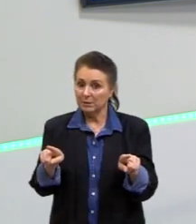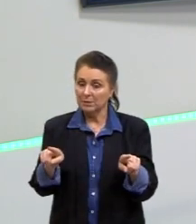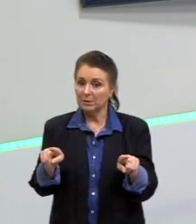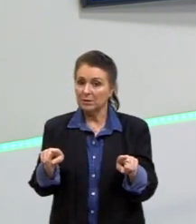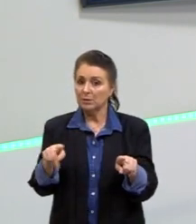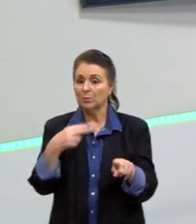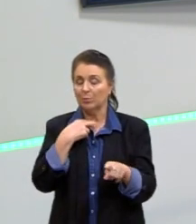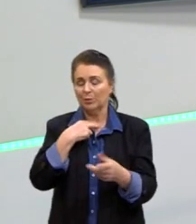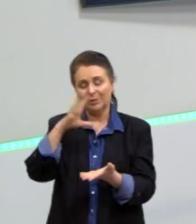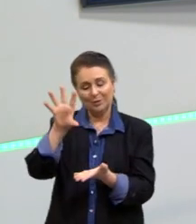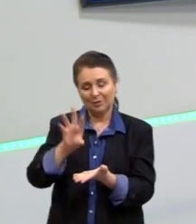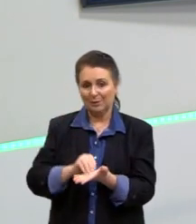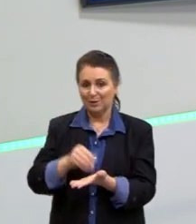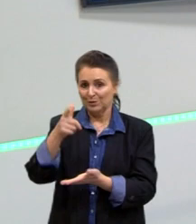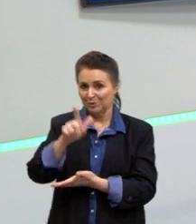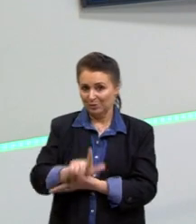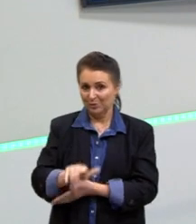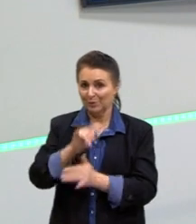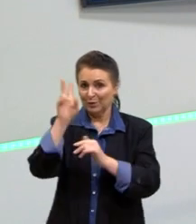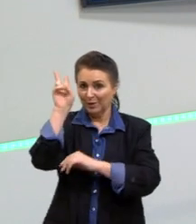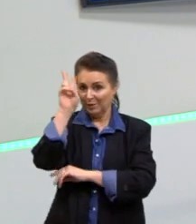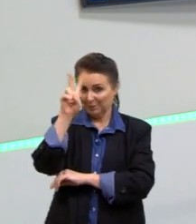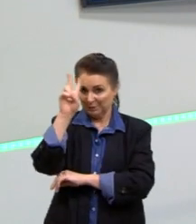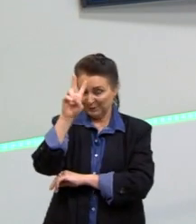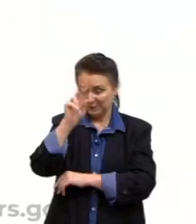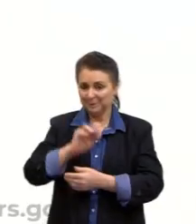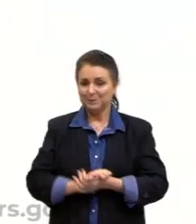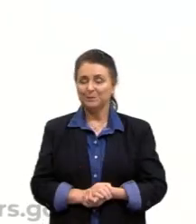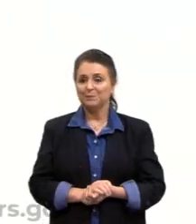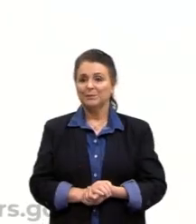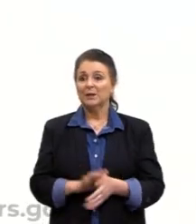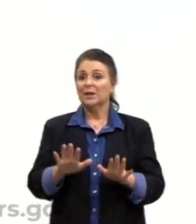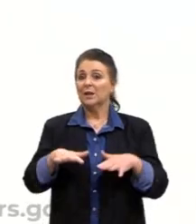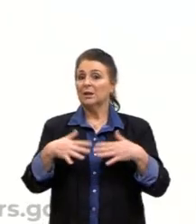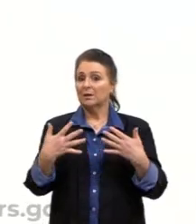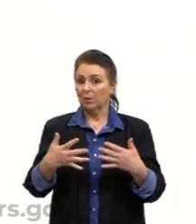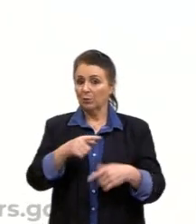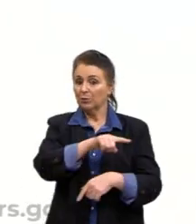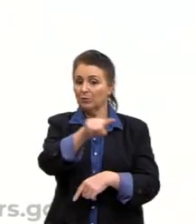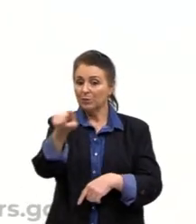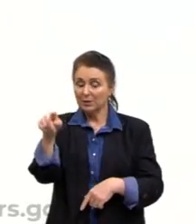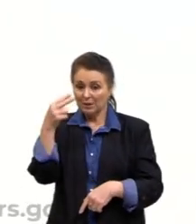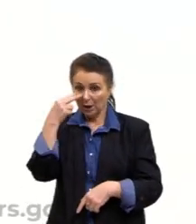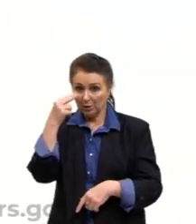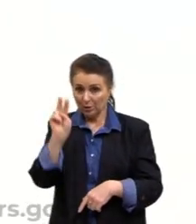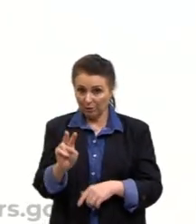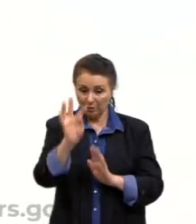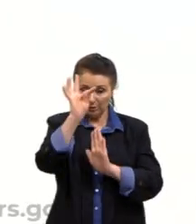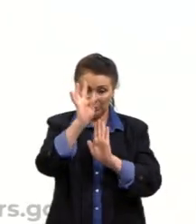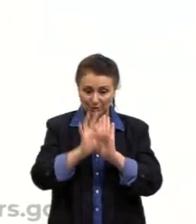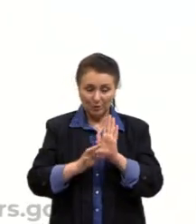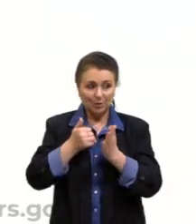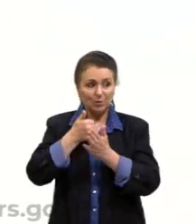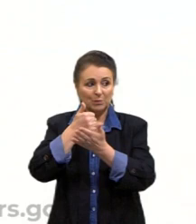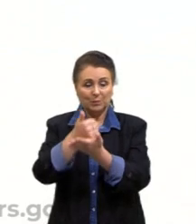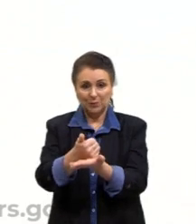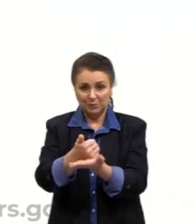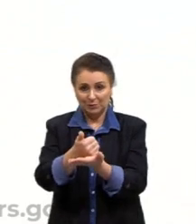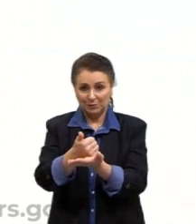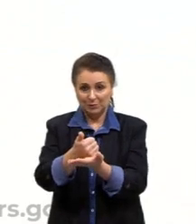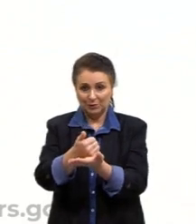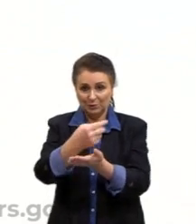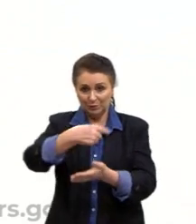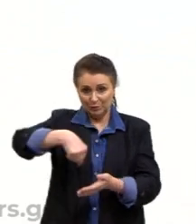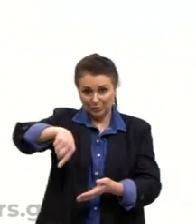mera cópia. Ou seja, quando vocês olham para esses textos de apoio, vocês